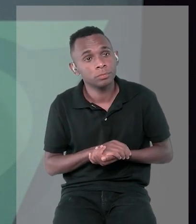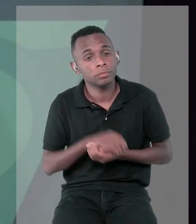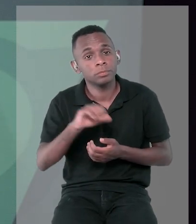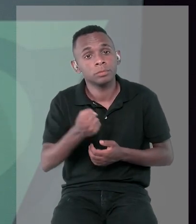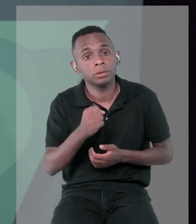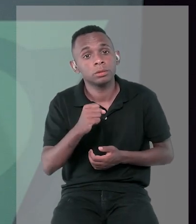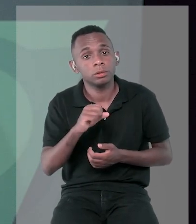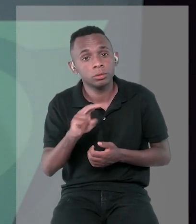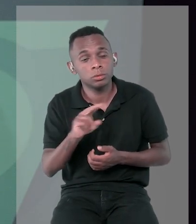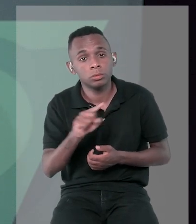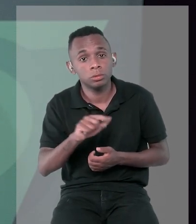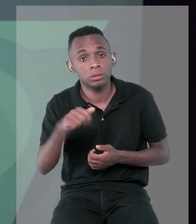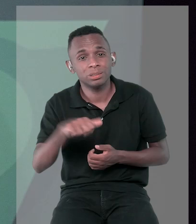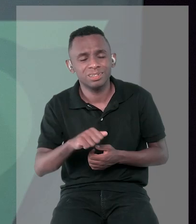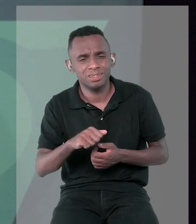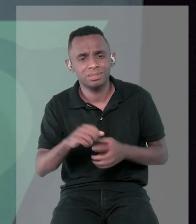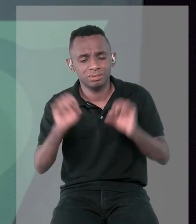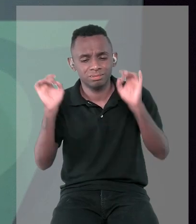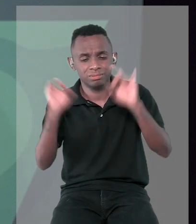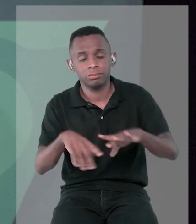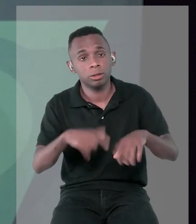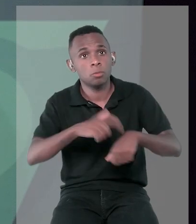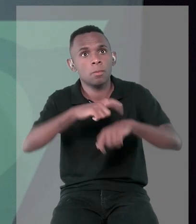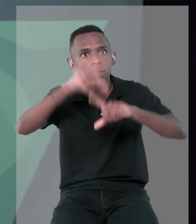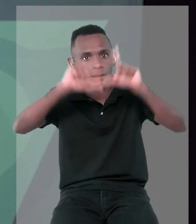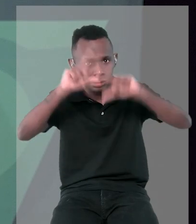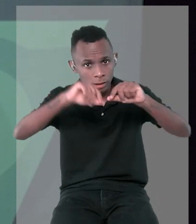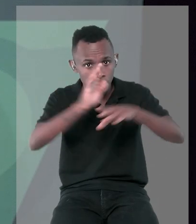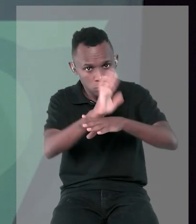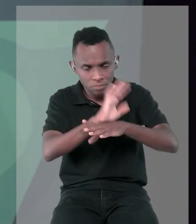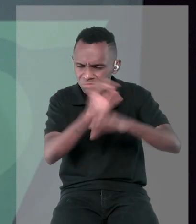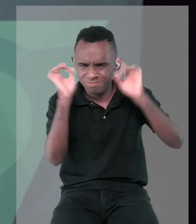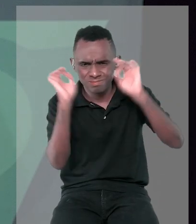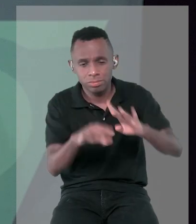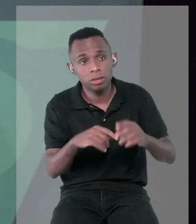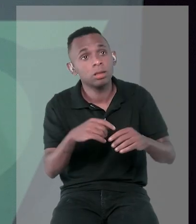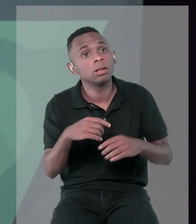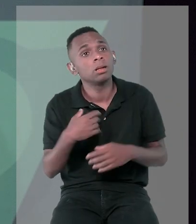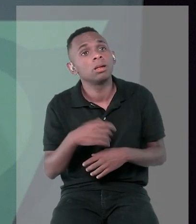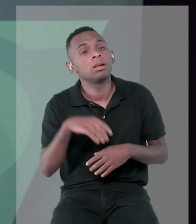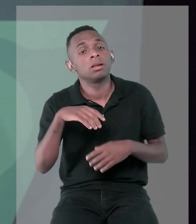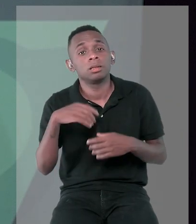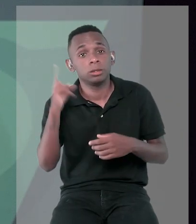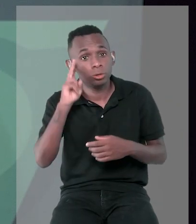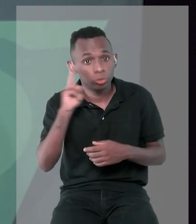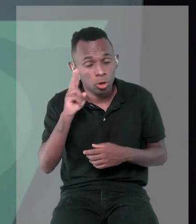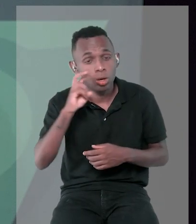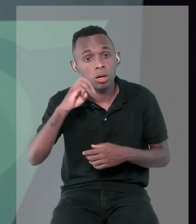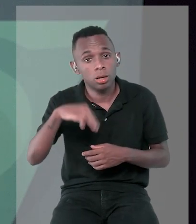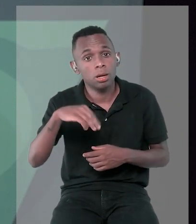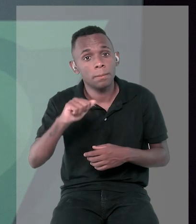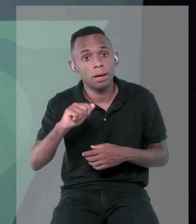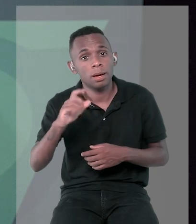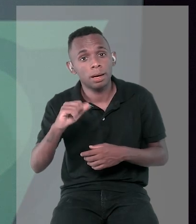a Suzana Amaral desistiu de fazer isso quando ela fez A Hora da Estrela, né? Ela pegou a história da Macabeia, que era a